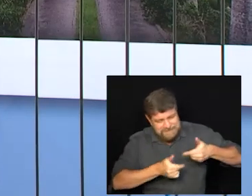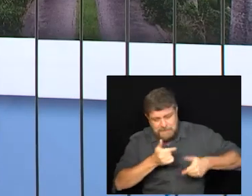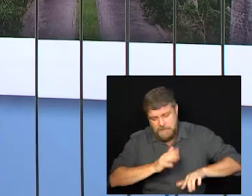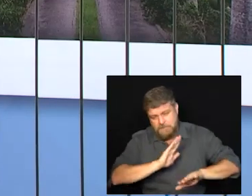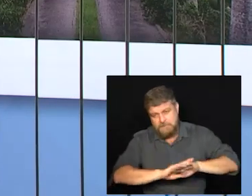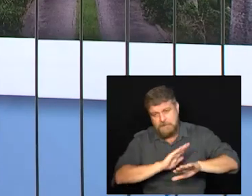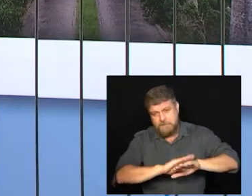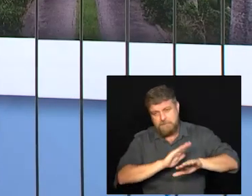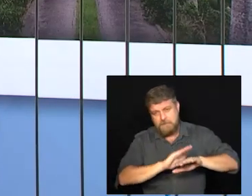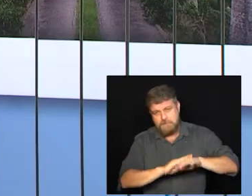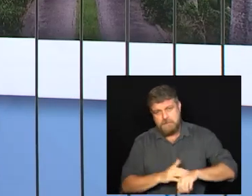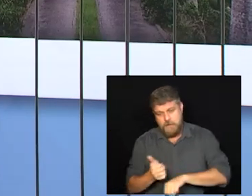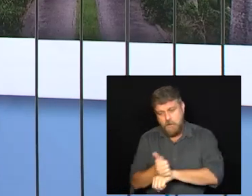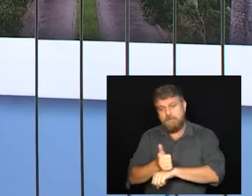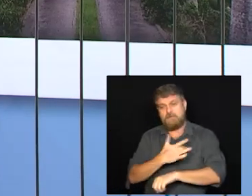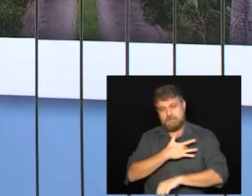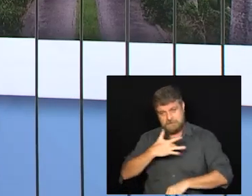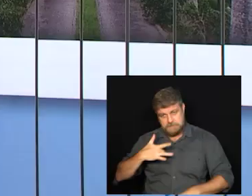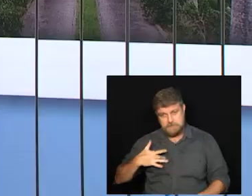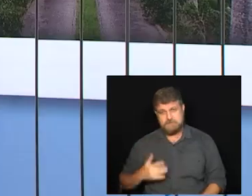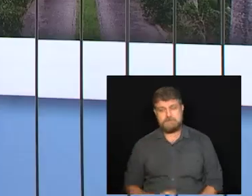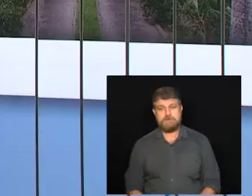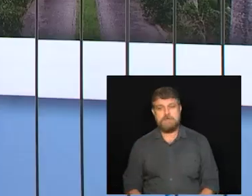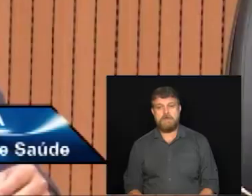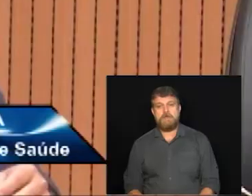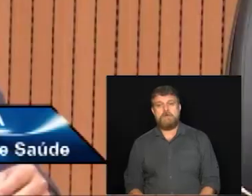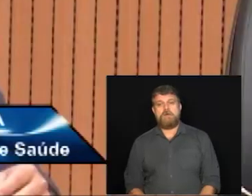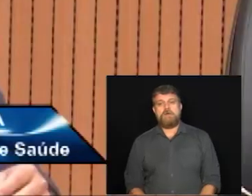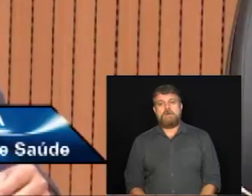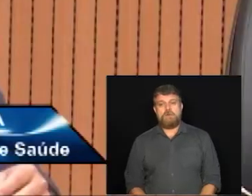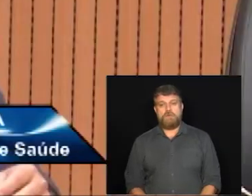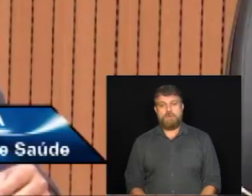realizado pelos profissionais da saúde.